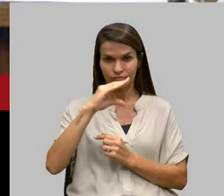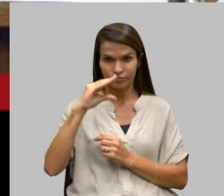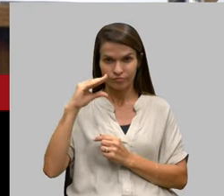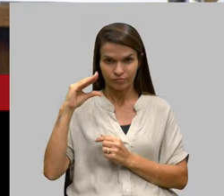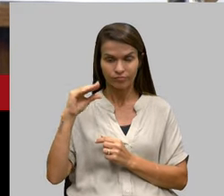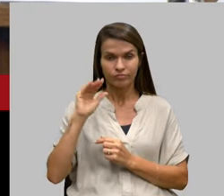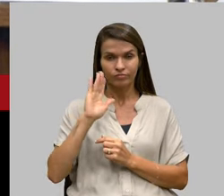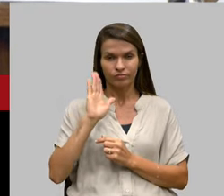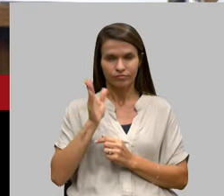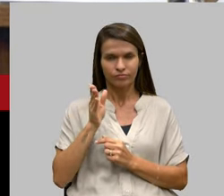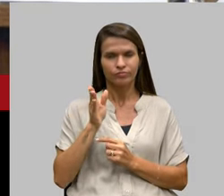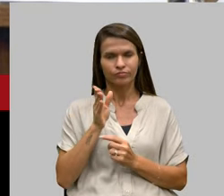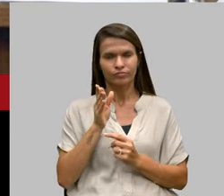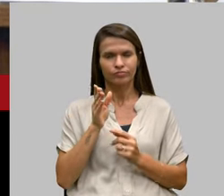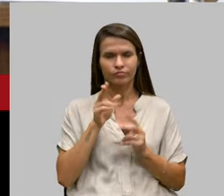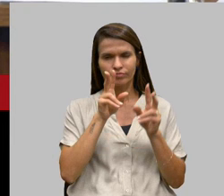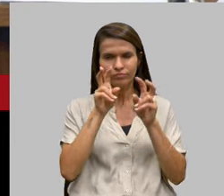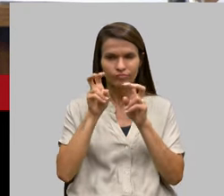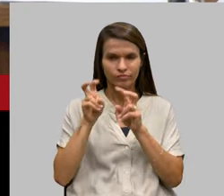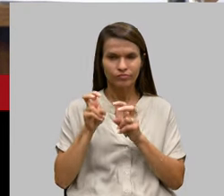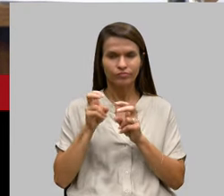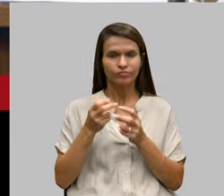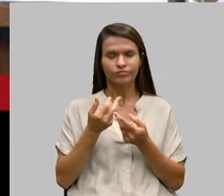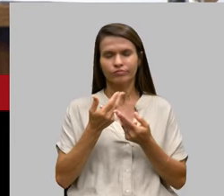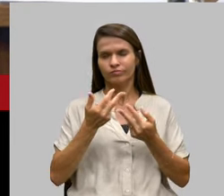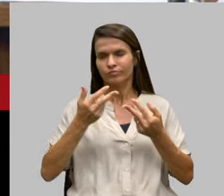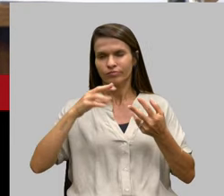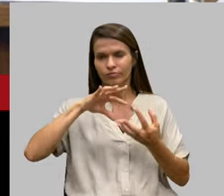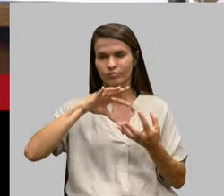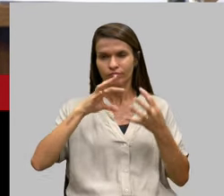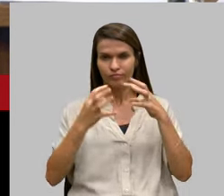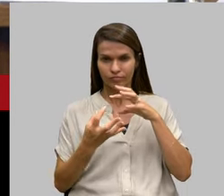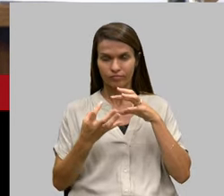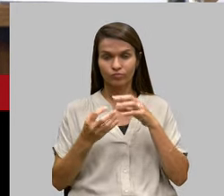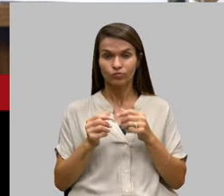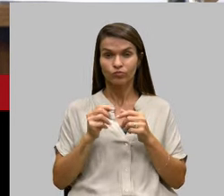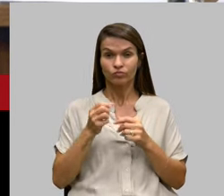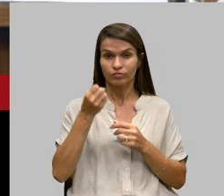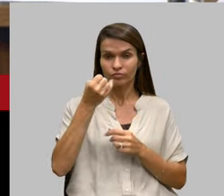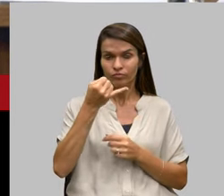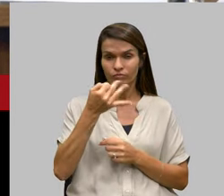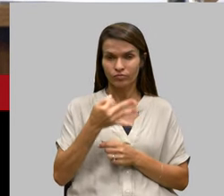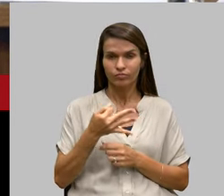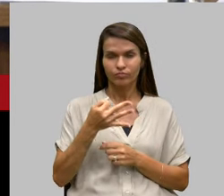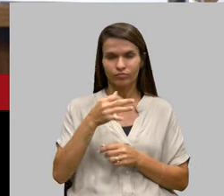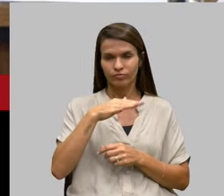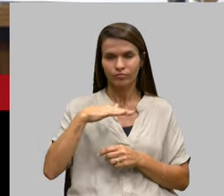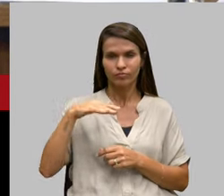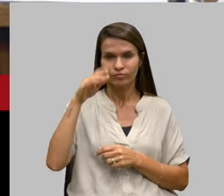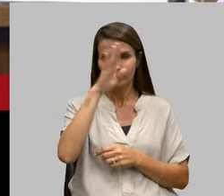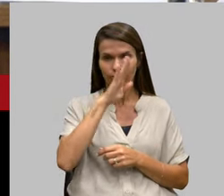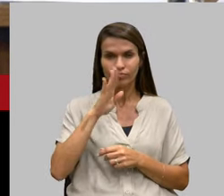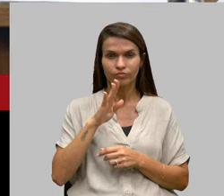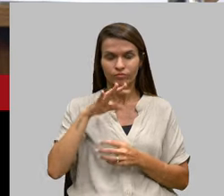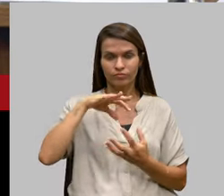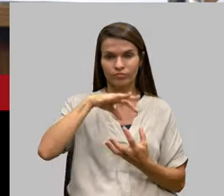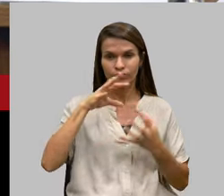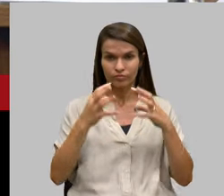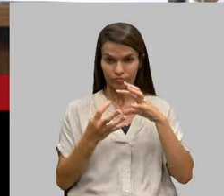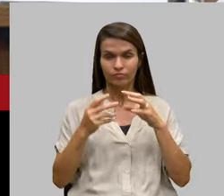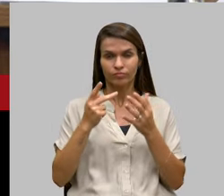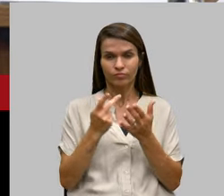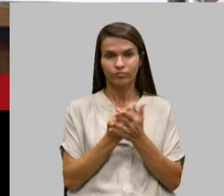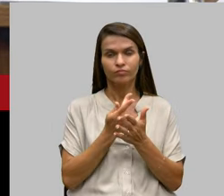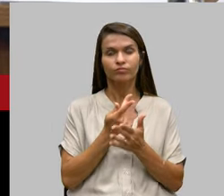objeto de inúmeras reformas eu vou pontuar aqui só em âmbito constitucional porque essas reformas são em âmbito constitucional em